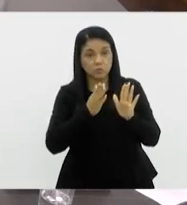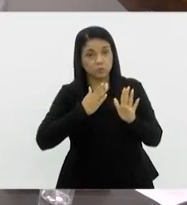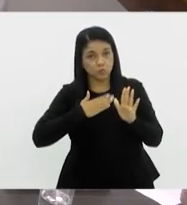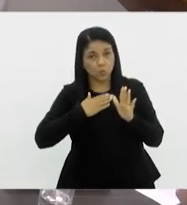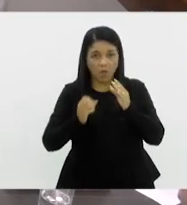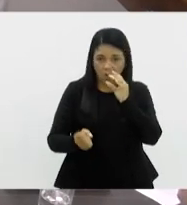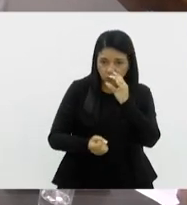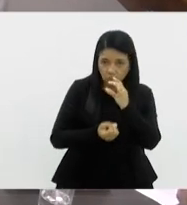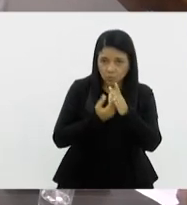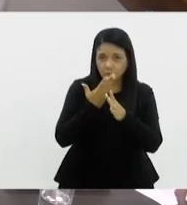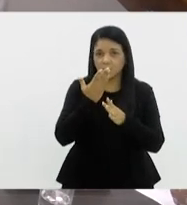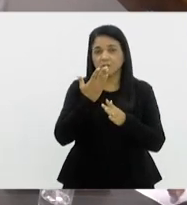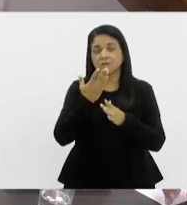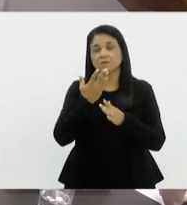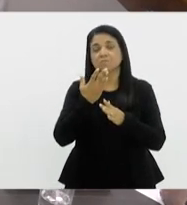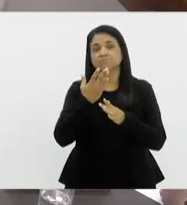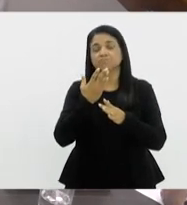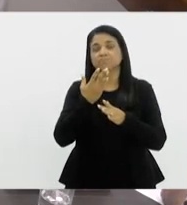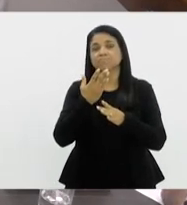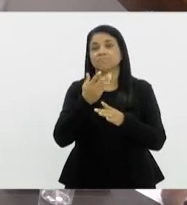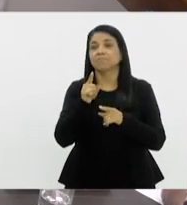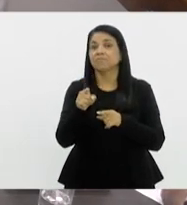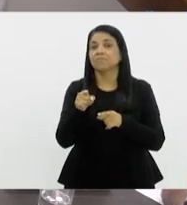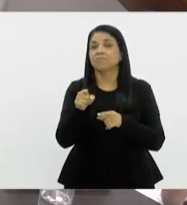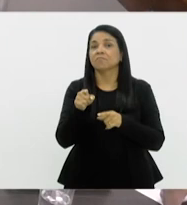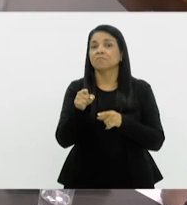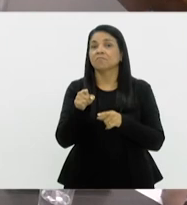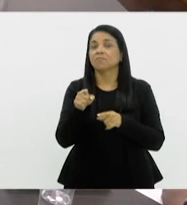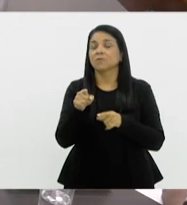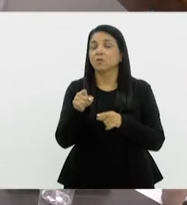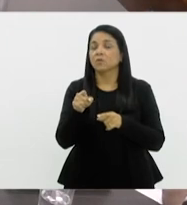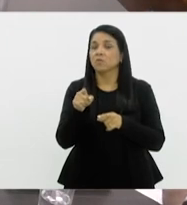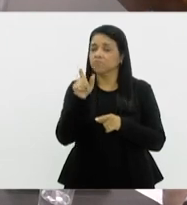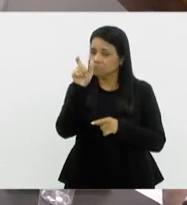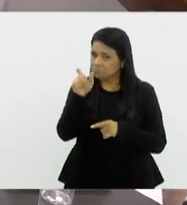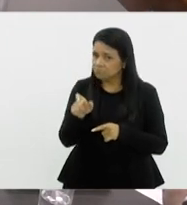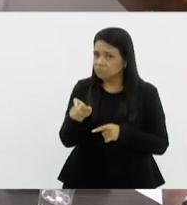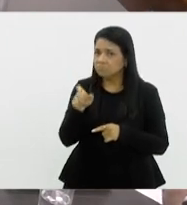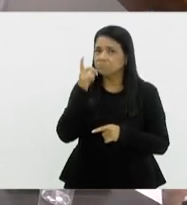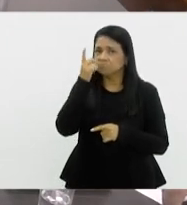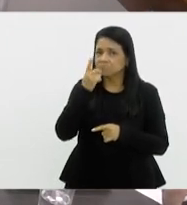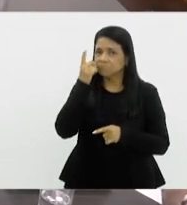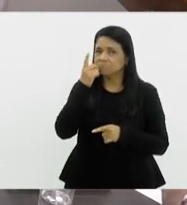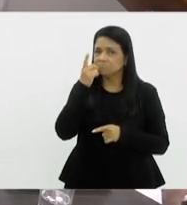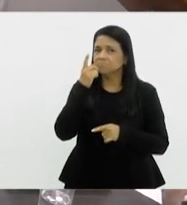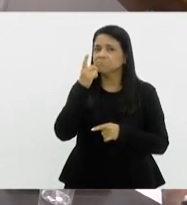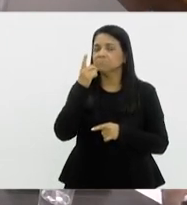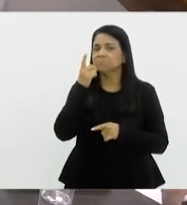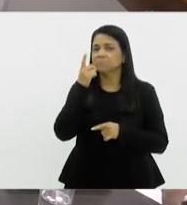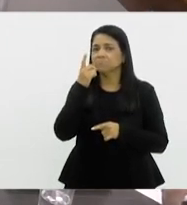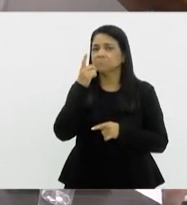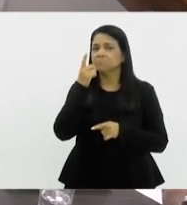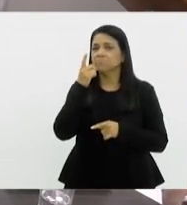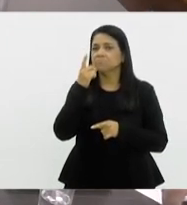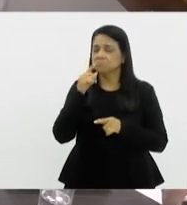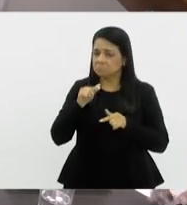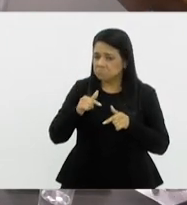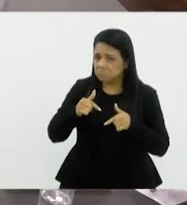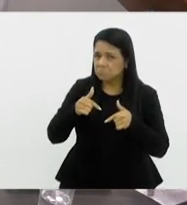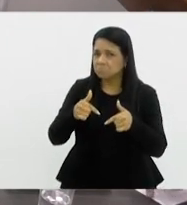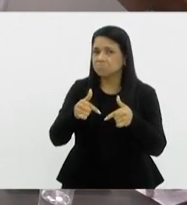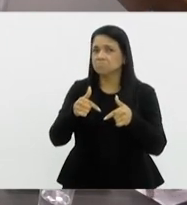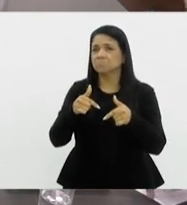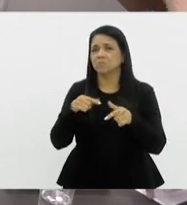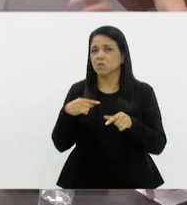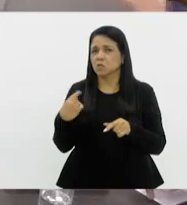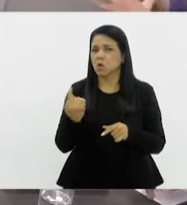que estava sendo preservado. Vossa Excelência foi o proponente de uma medida nossa para